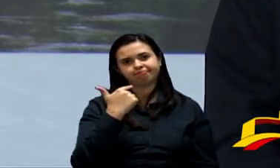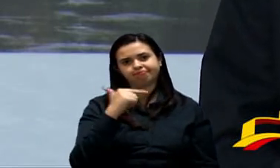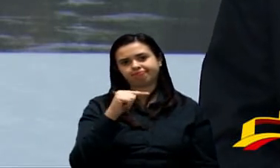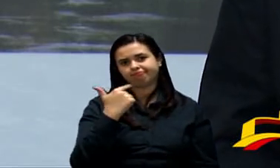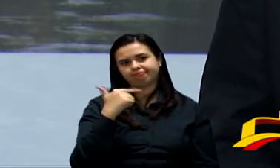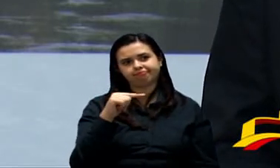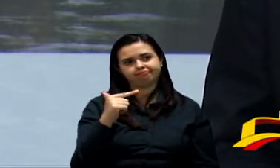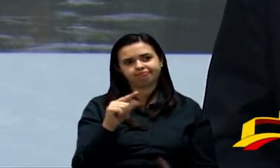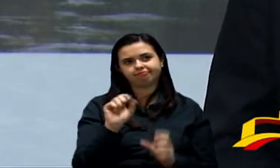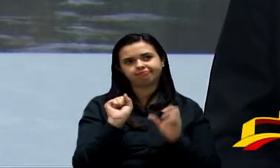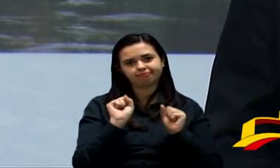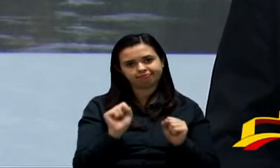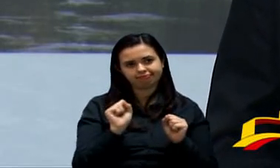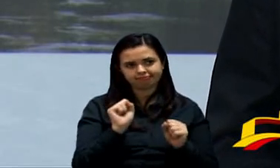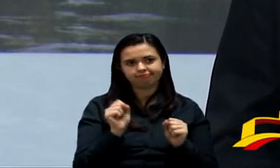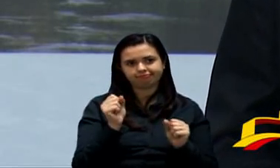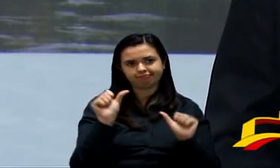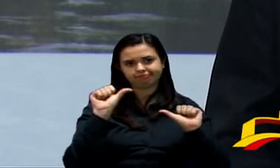trágico.